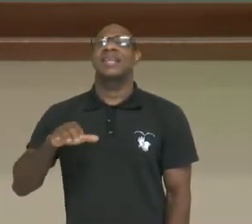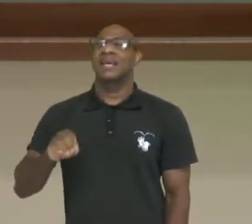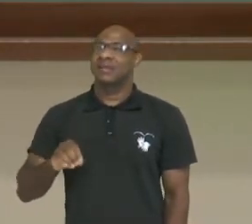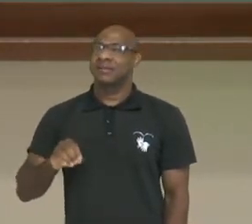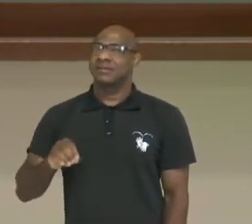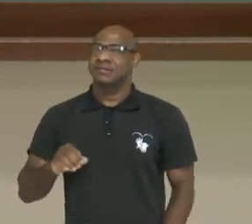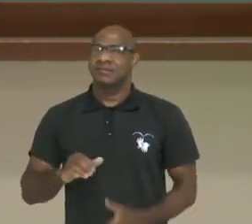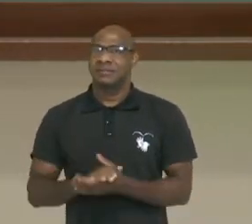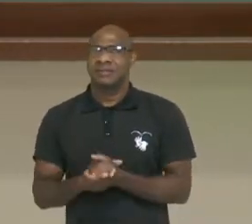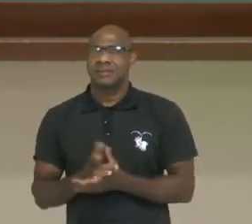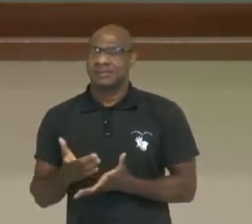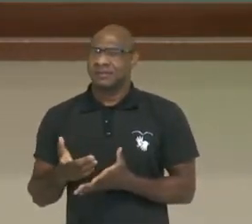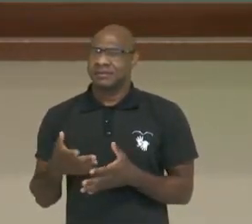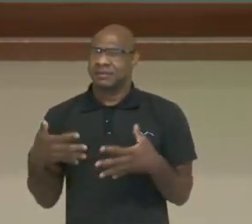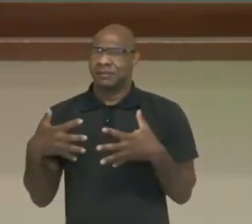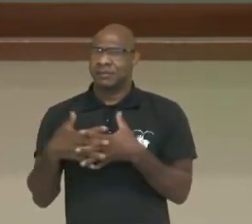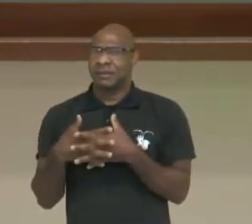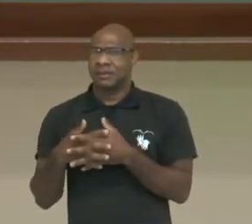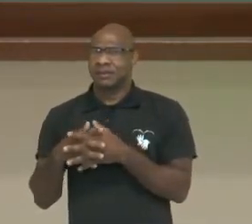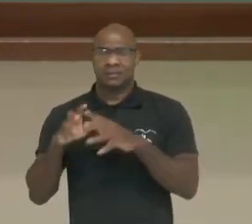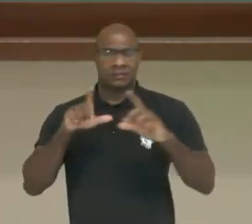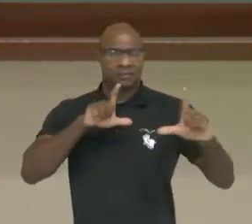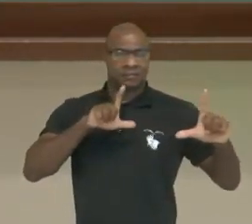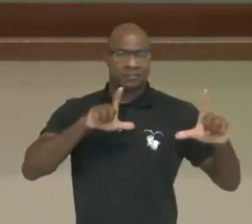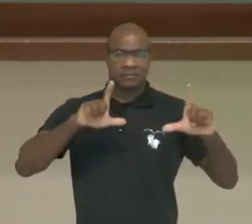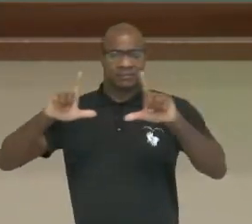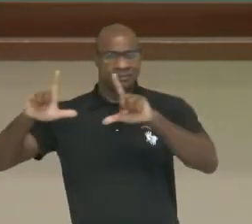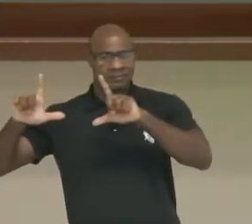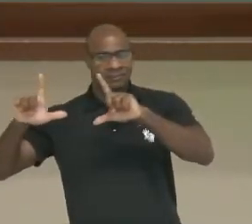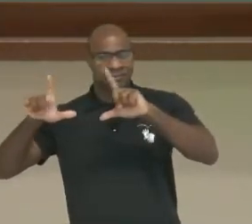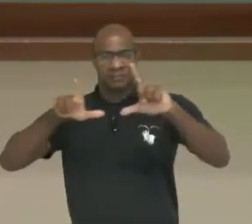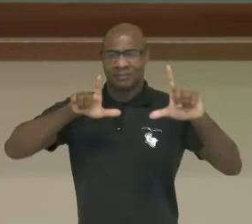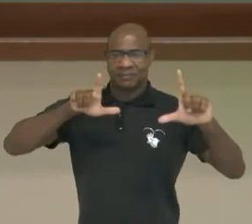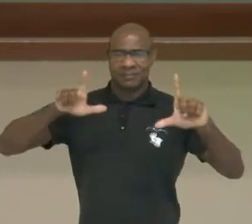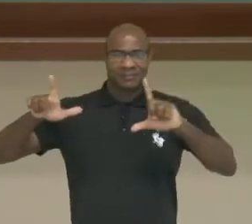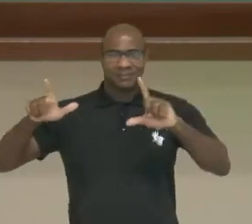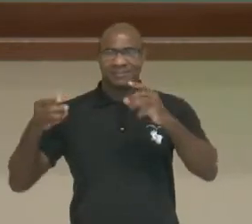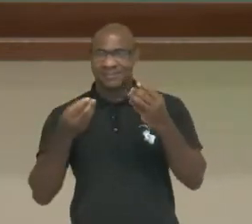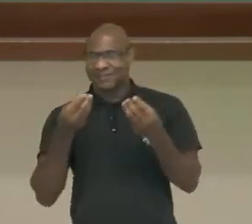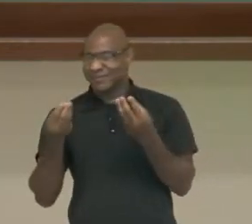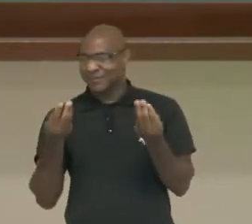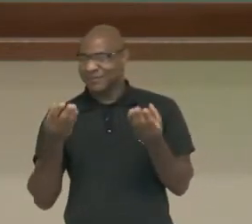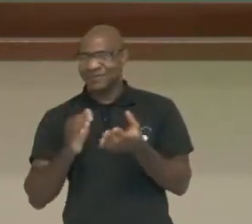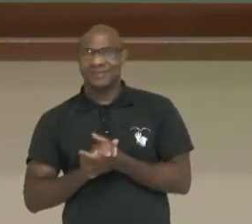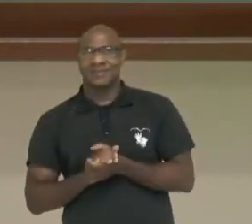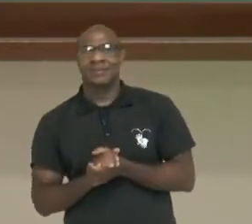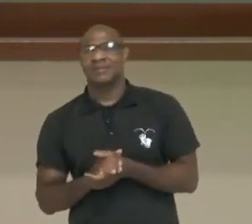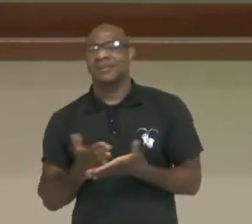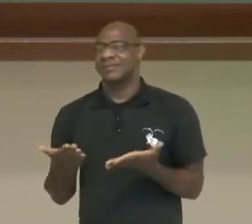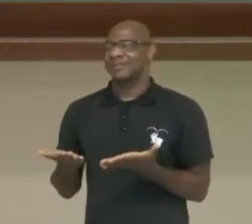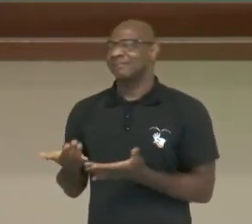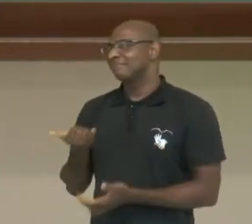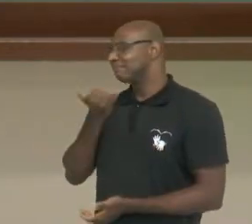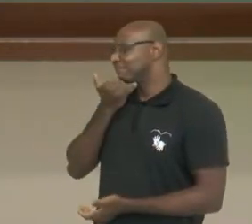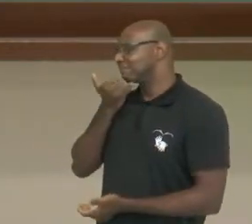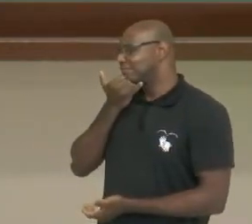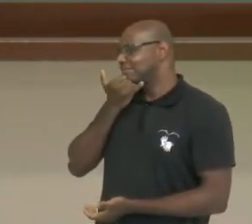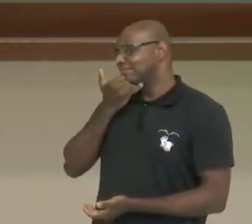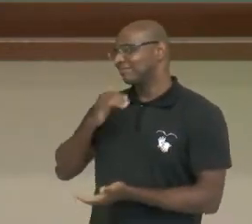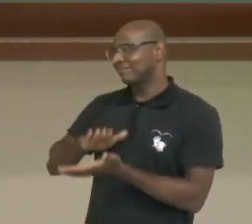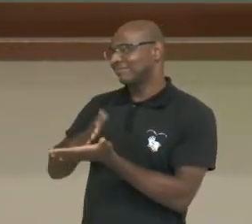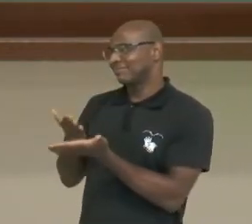o negócio hoje está complicado, tá bem incoerente. Tô aqui, tô ali, tô lá, né? Que incoerência. Ô, Val, desculpa aí, meu querido,